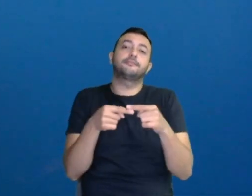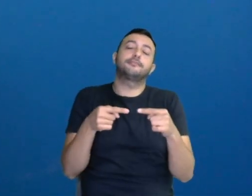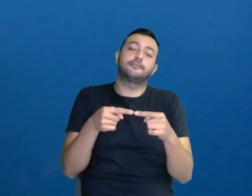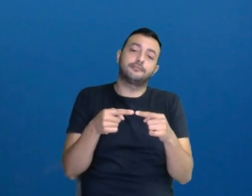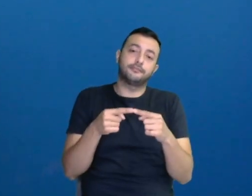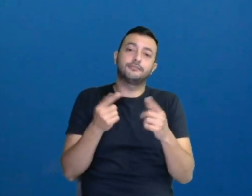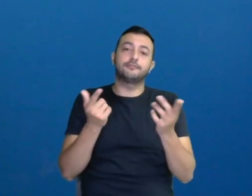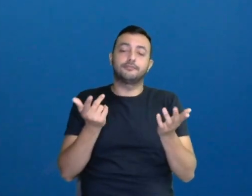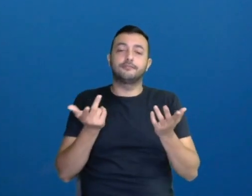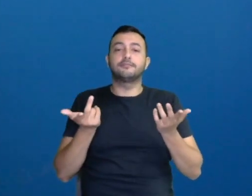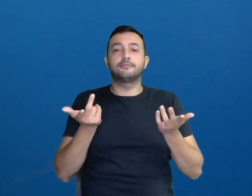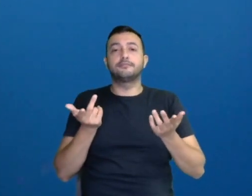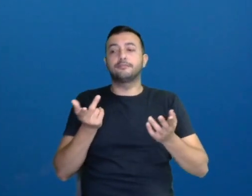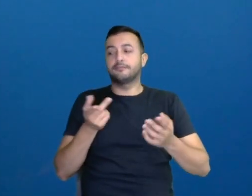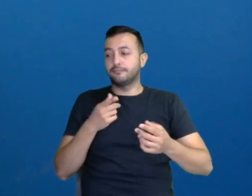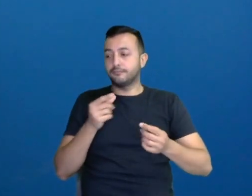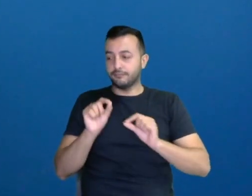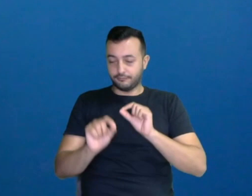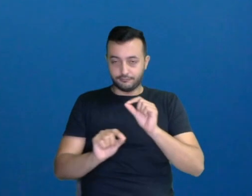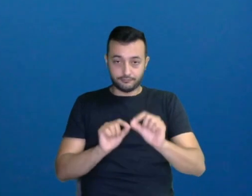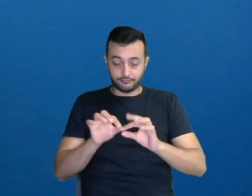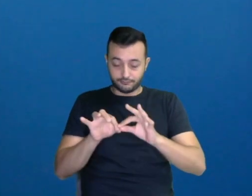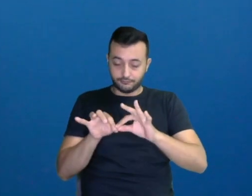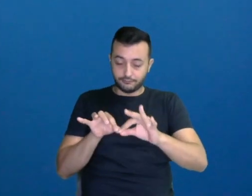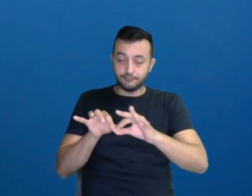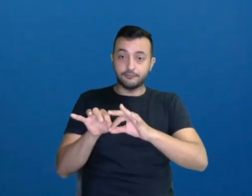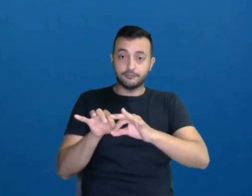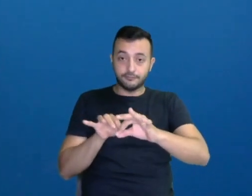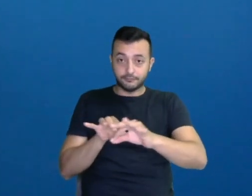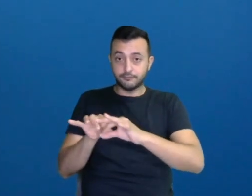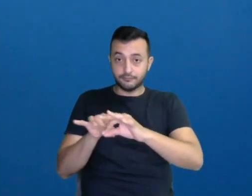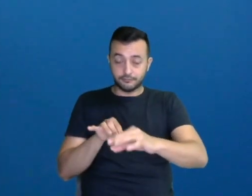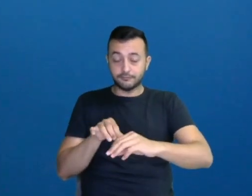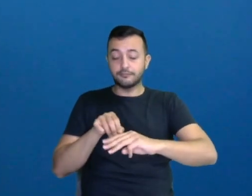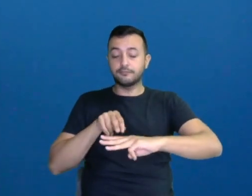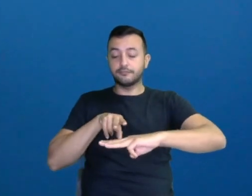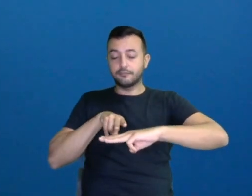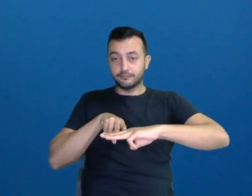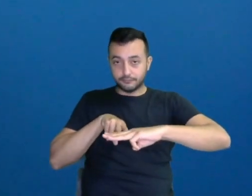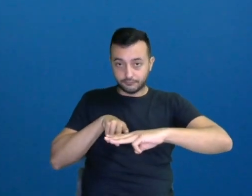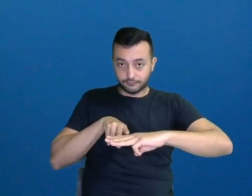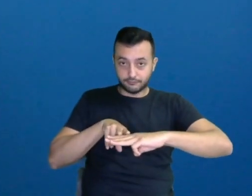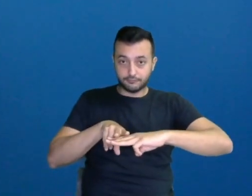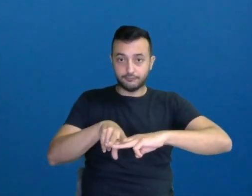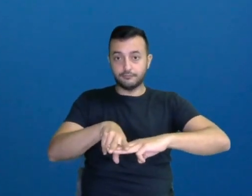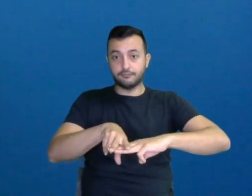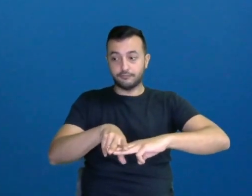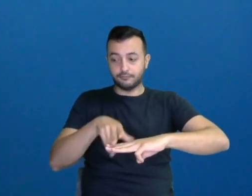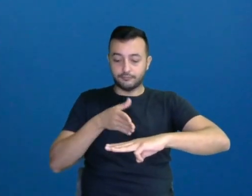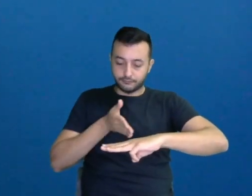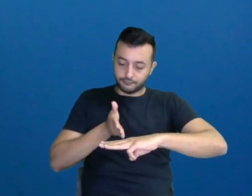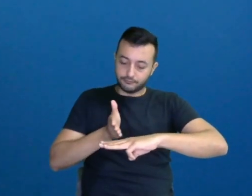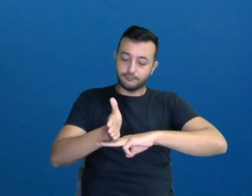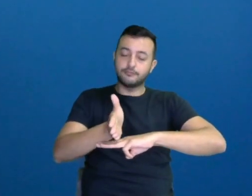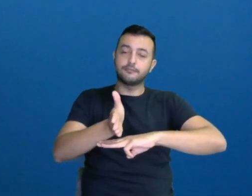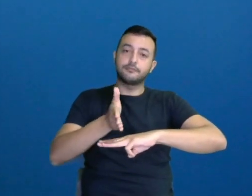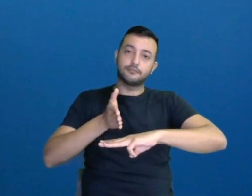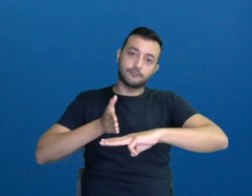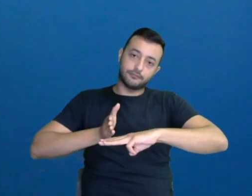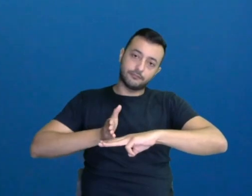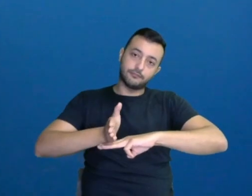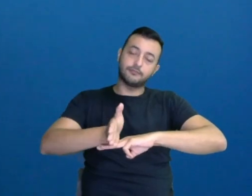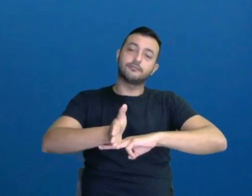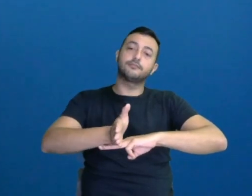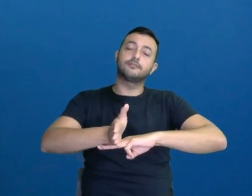que se formaram aqui, ó, à medida que as transversais cortaram